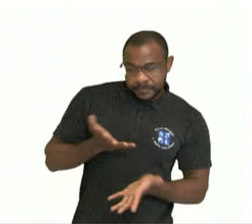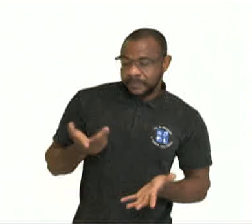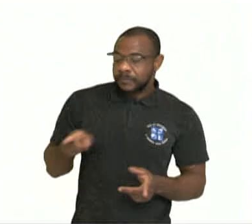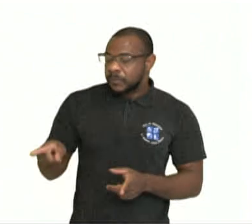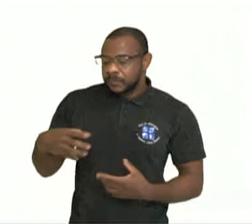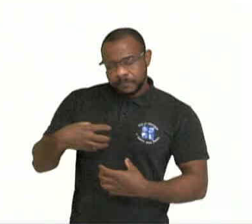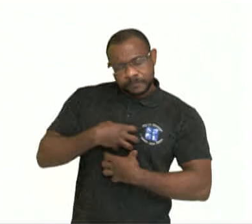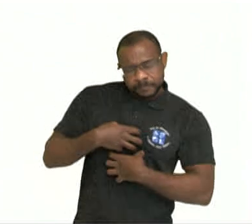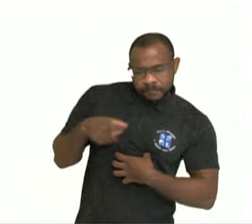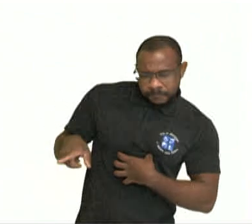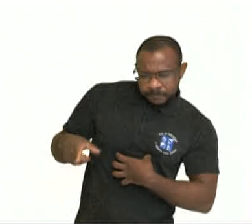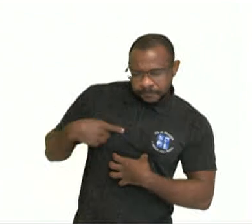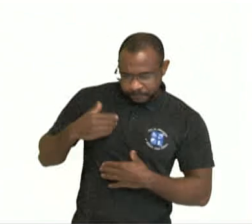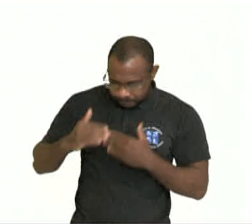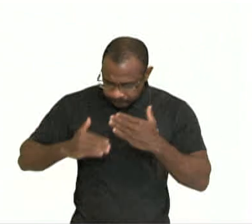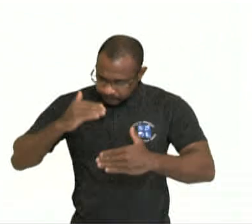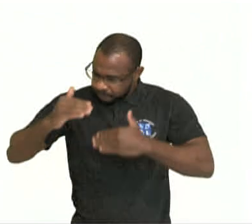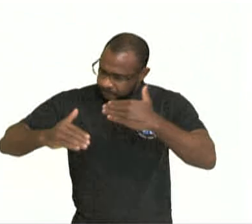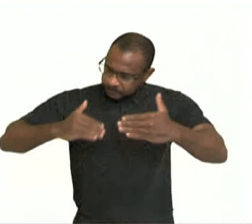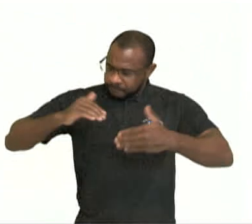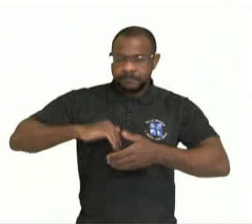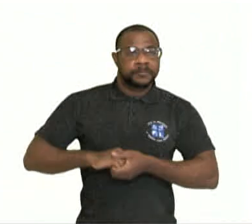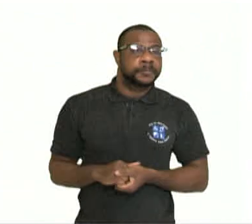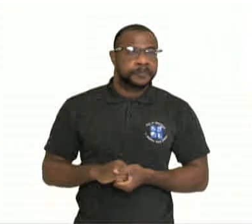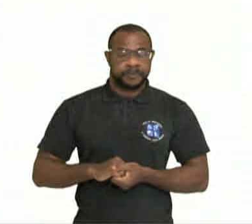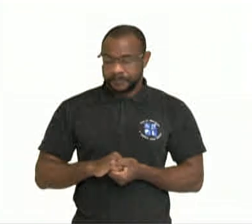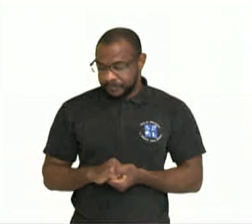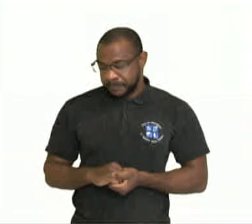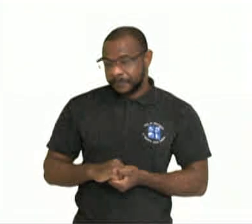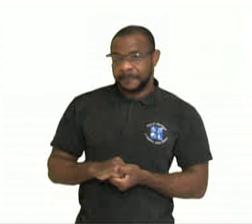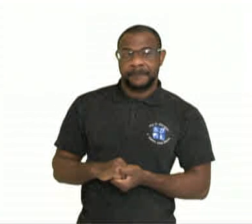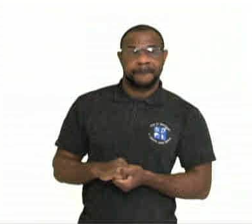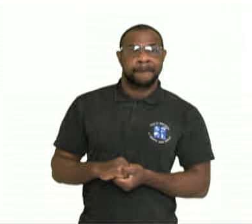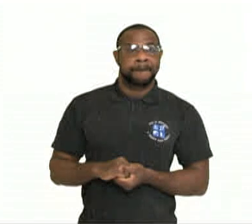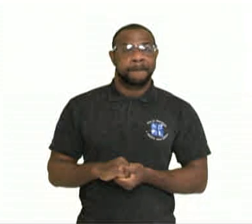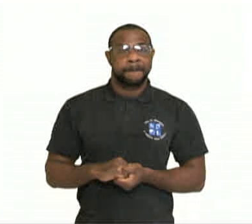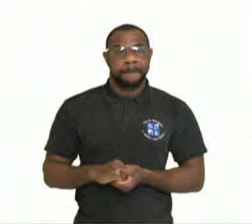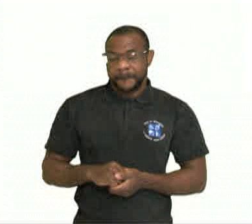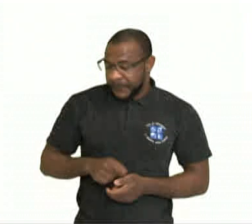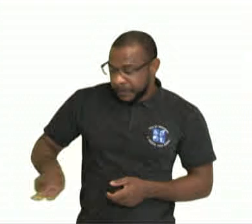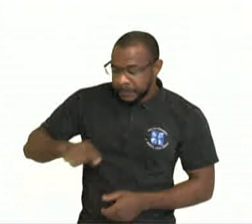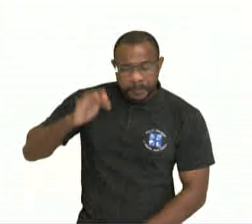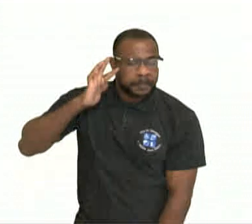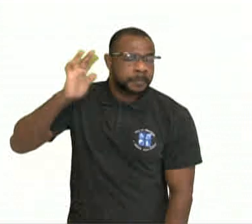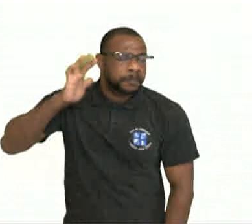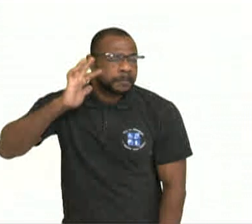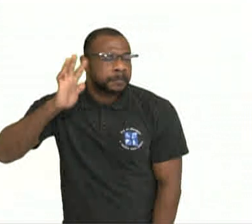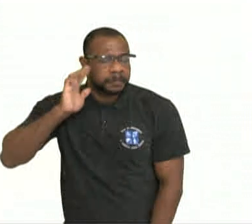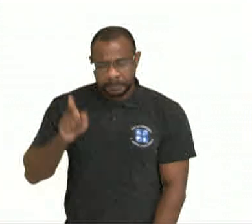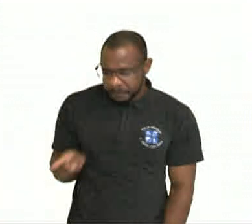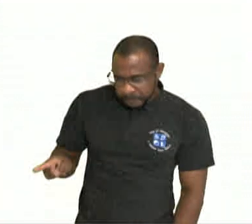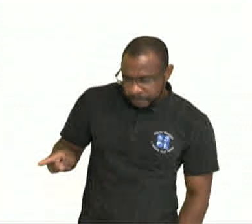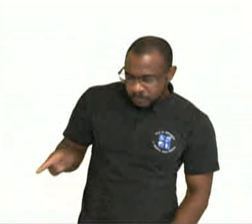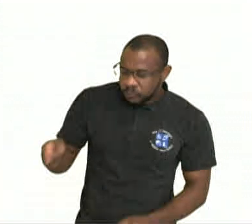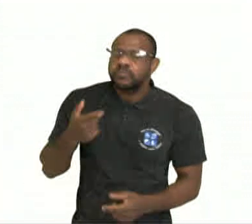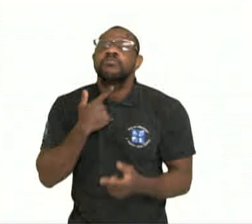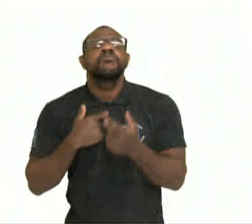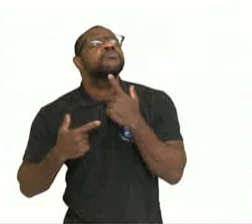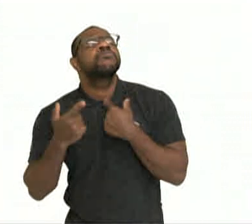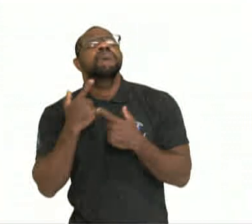se encaixar na superficialidade que te rodeia. Os teus sonhos e as tuas ambições, a